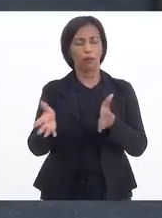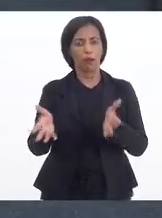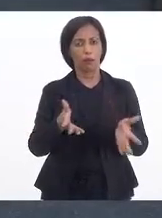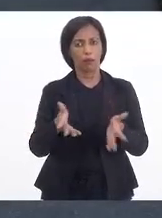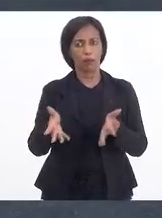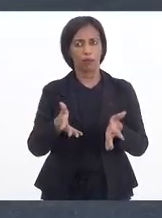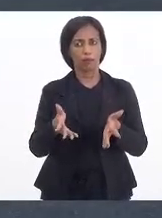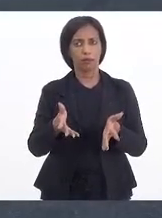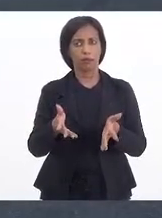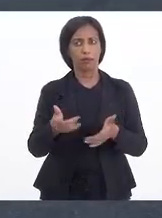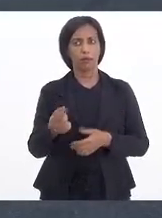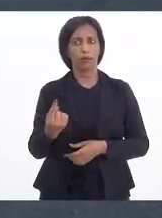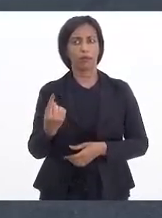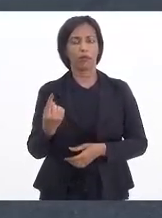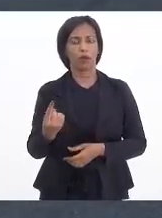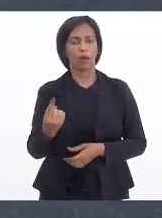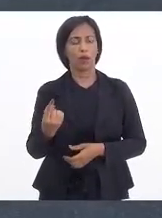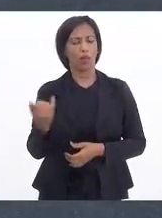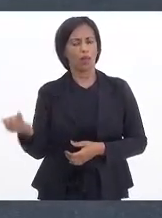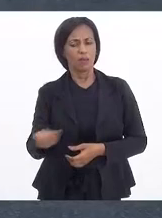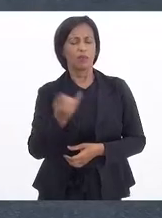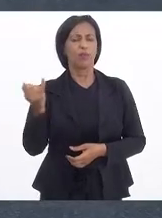E aí